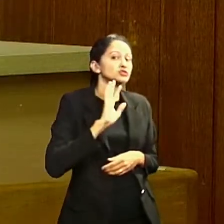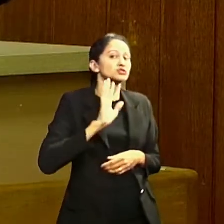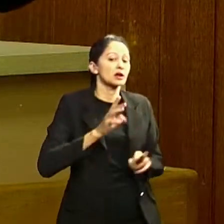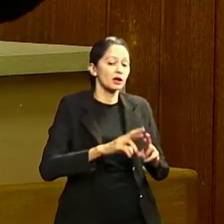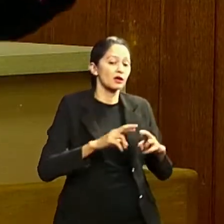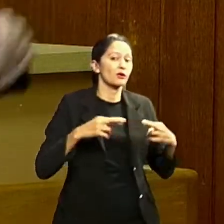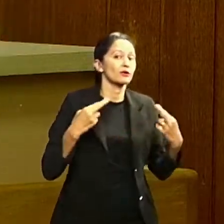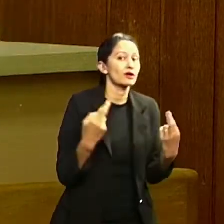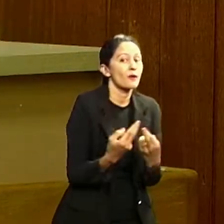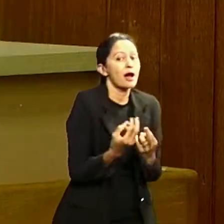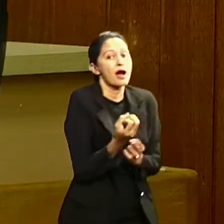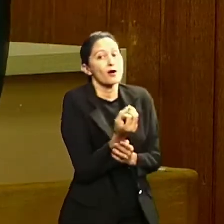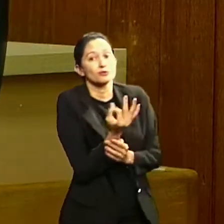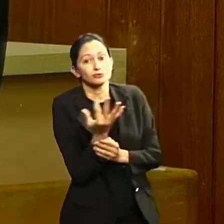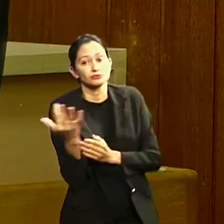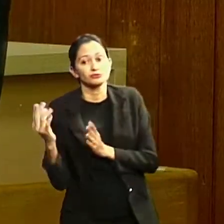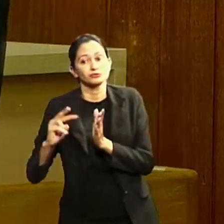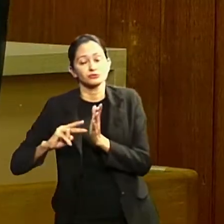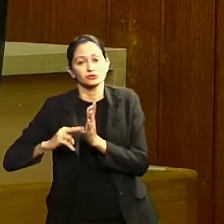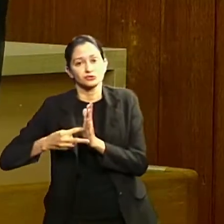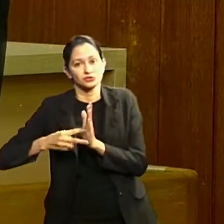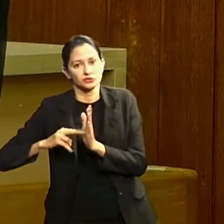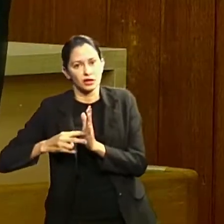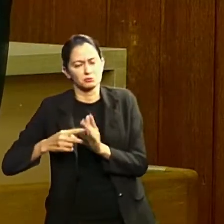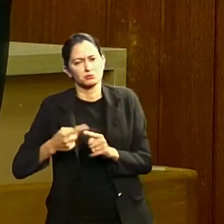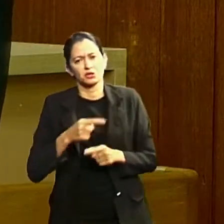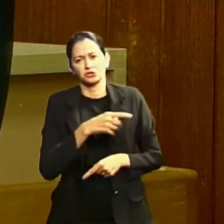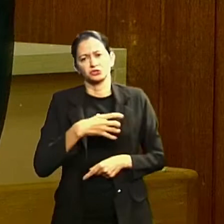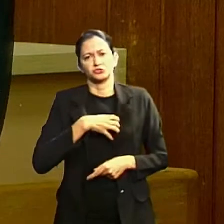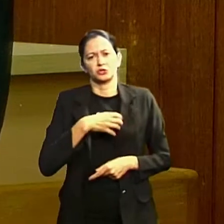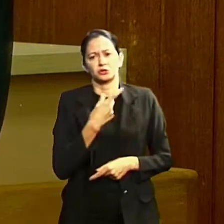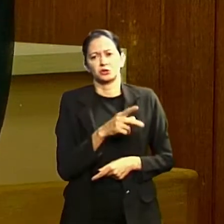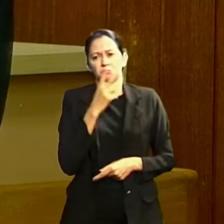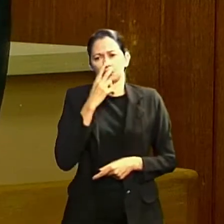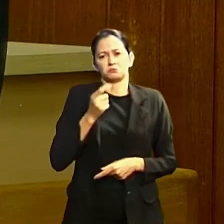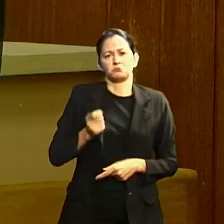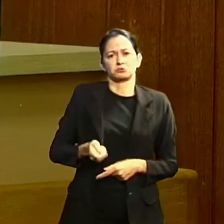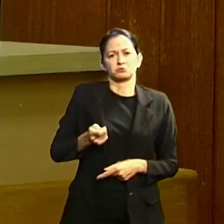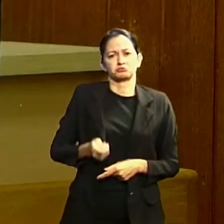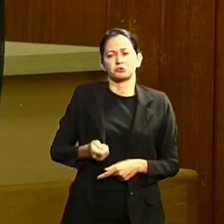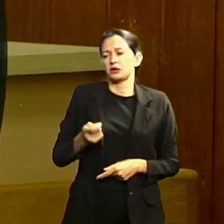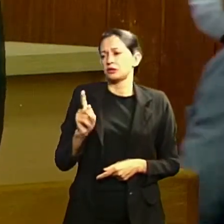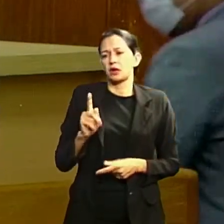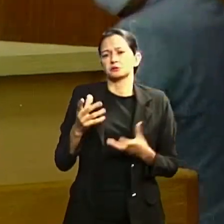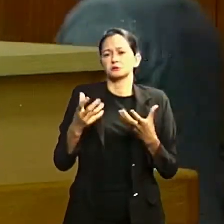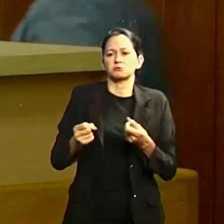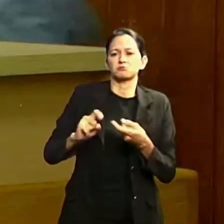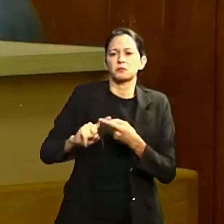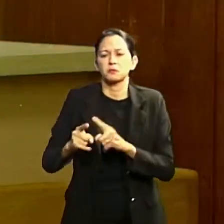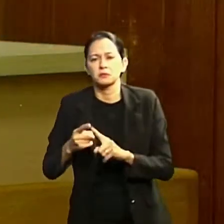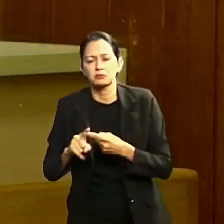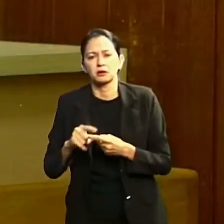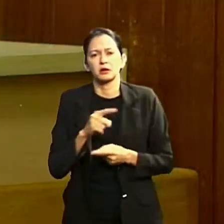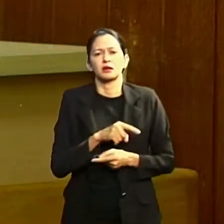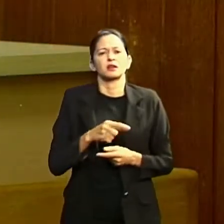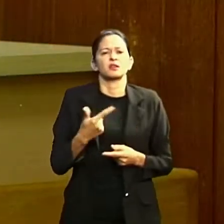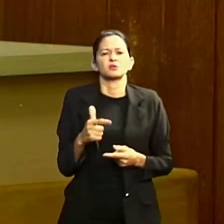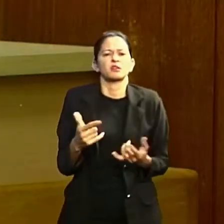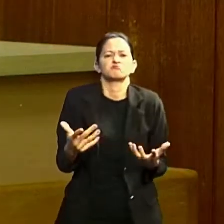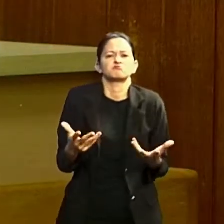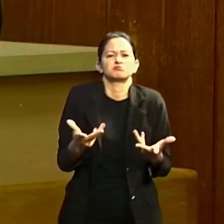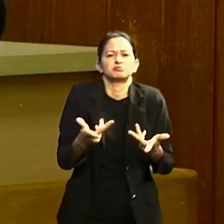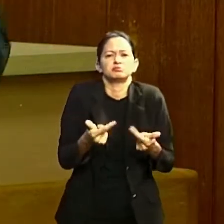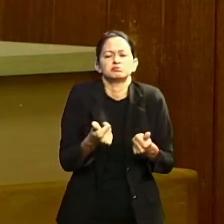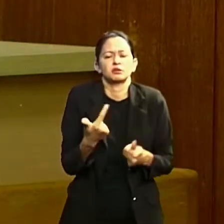sindicatos, diga de passagem, pela forma autoritária que o prefeito é, pela forma incompetente que o prefeito é,